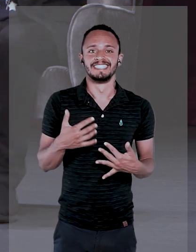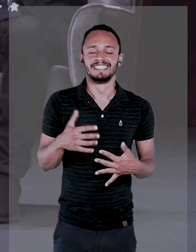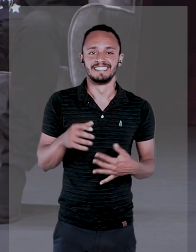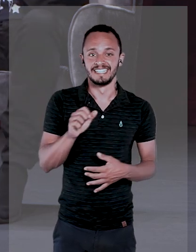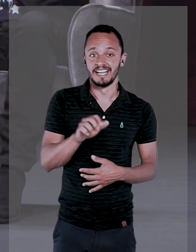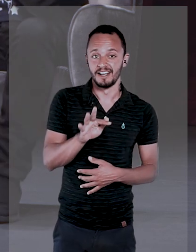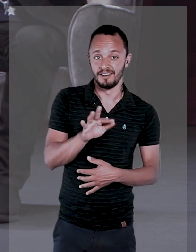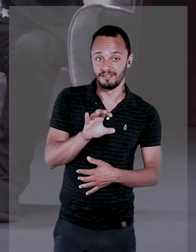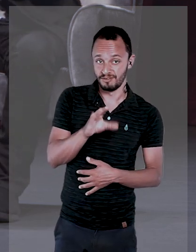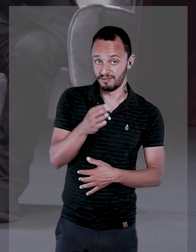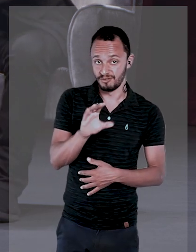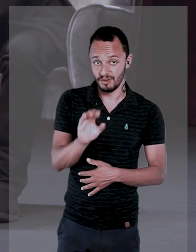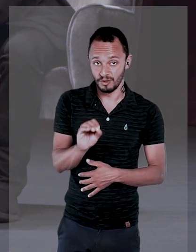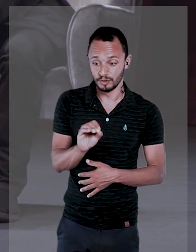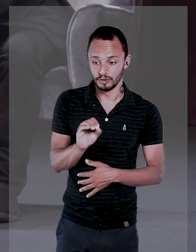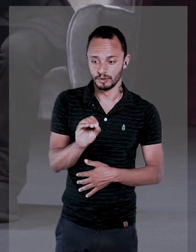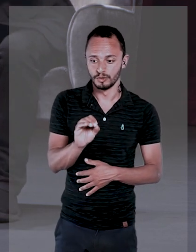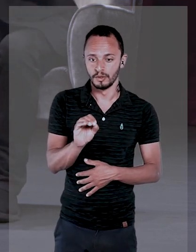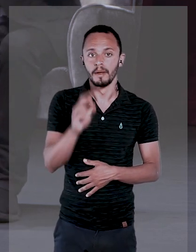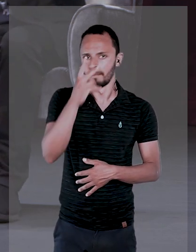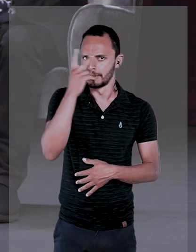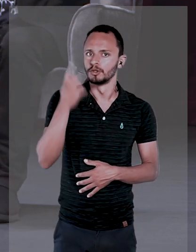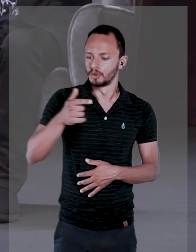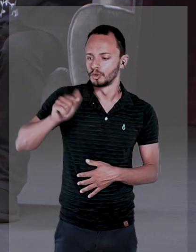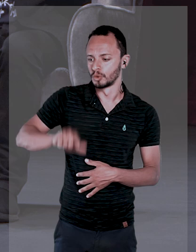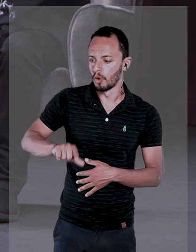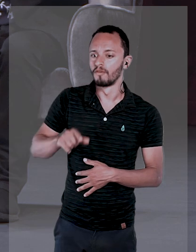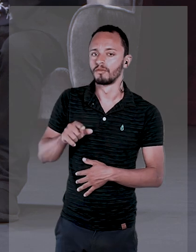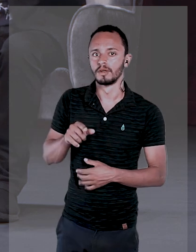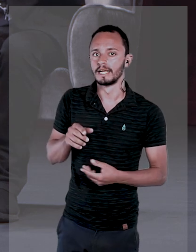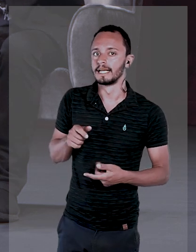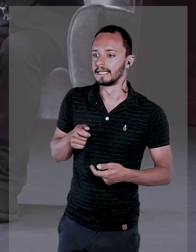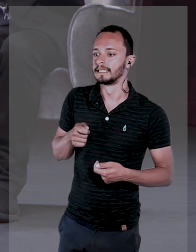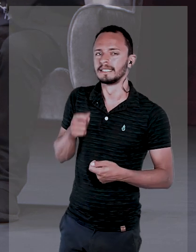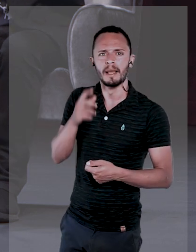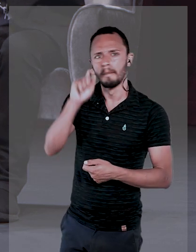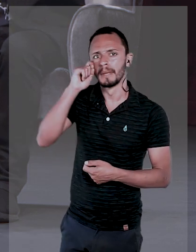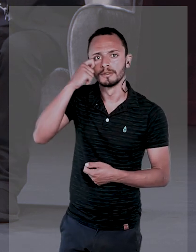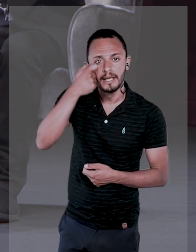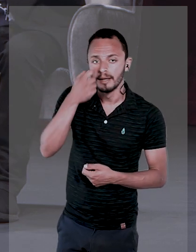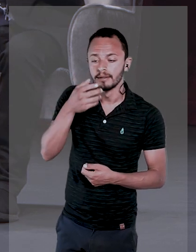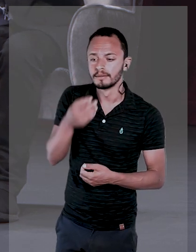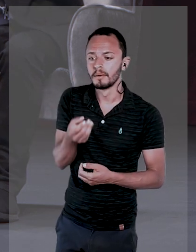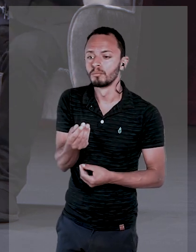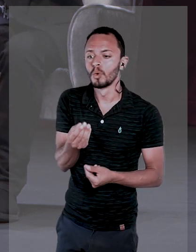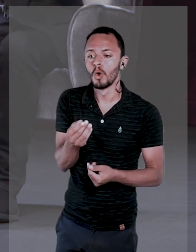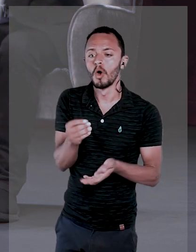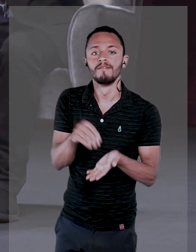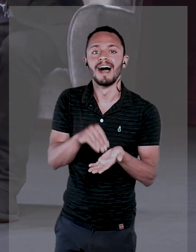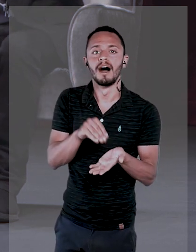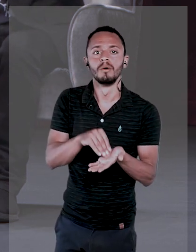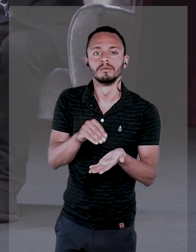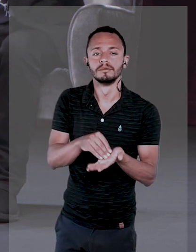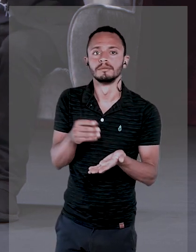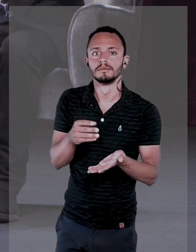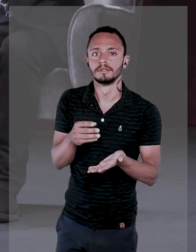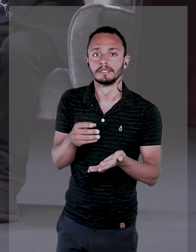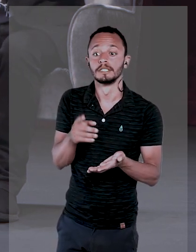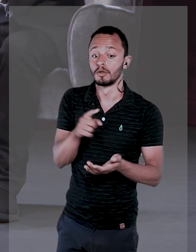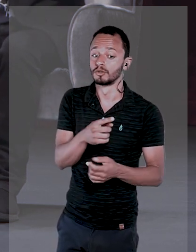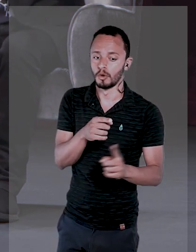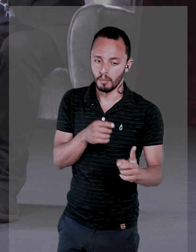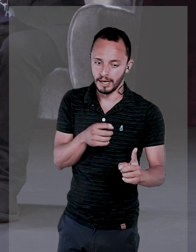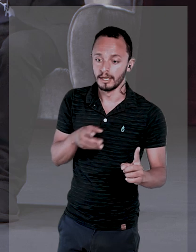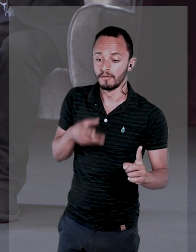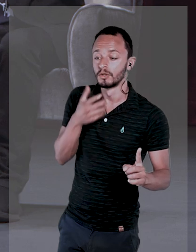Não, então peraí. Então o Afonso pede que eu dê mais uma pessoa negra. Porque tem muito poucas pessoas negras aqui.